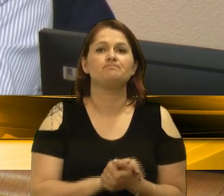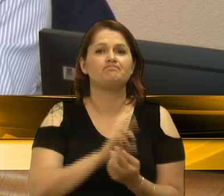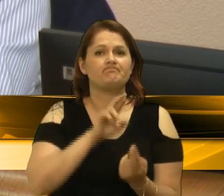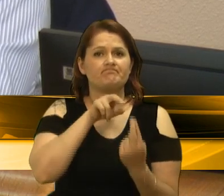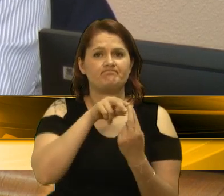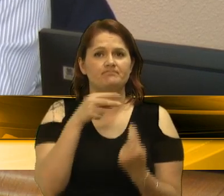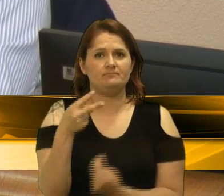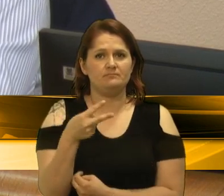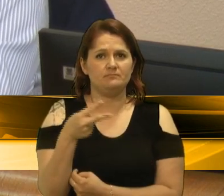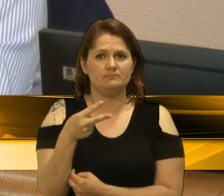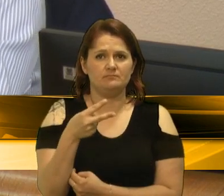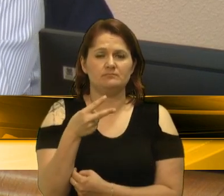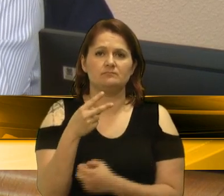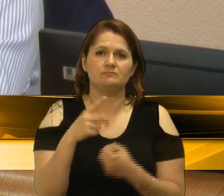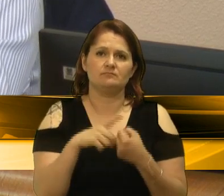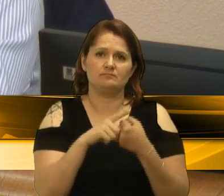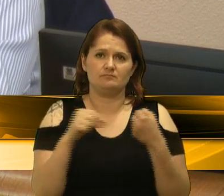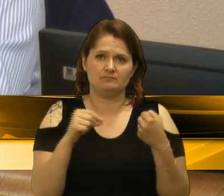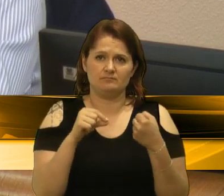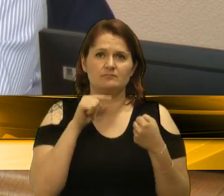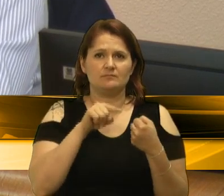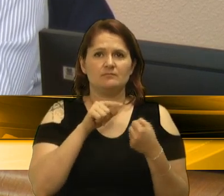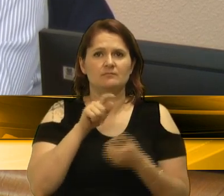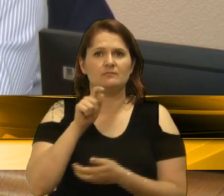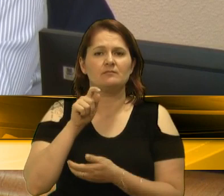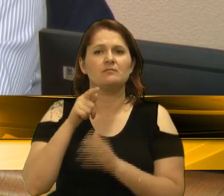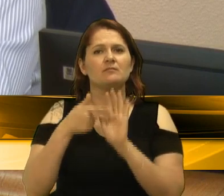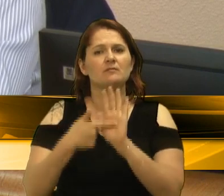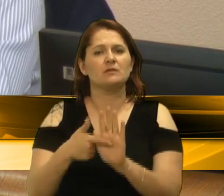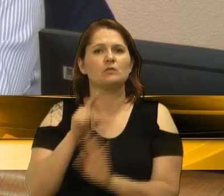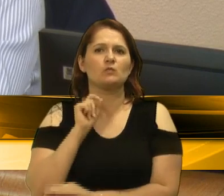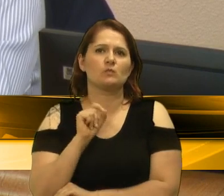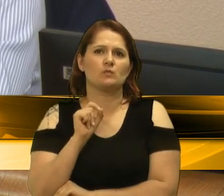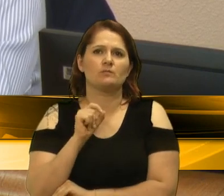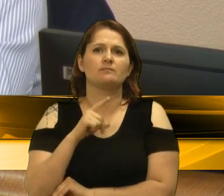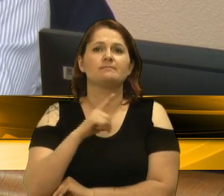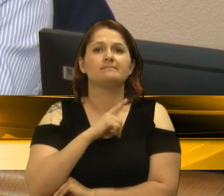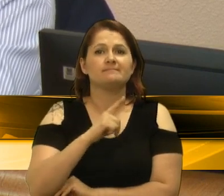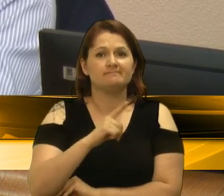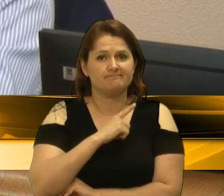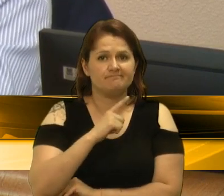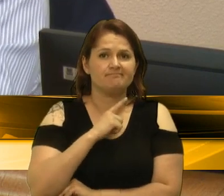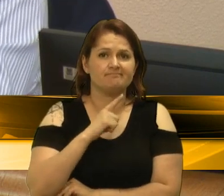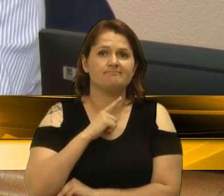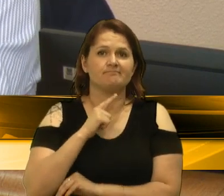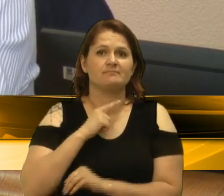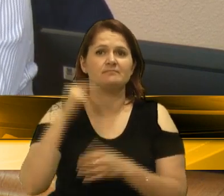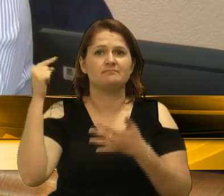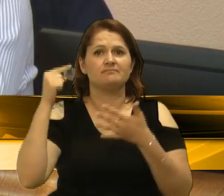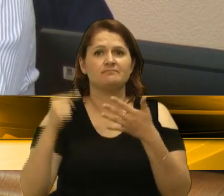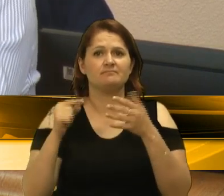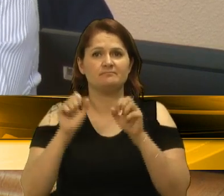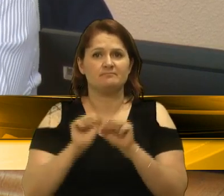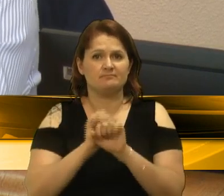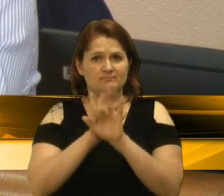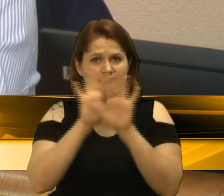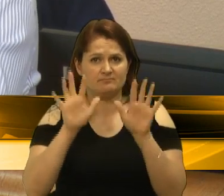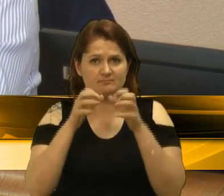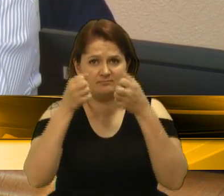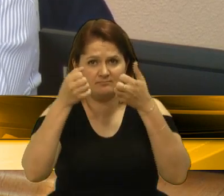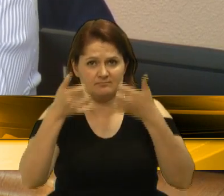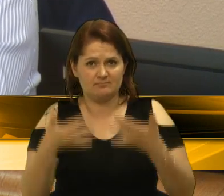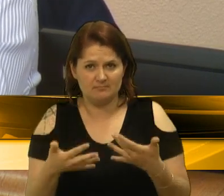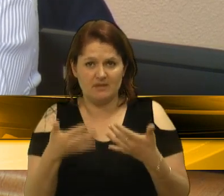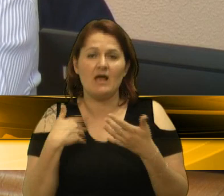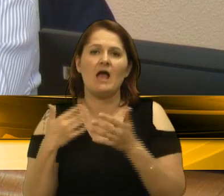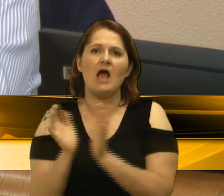desse citado dispositivo do diploma legal referido assinala que, prestados os esclarecimentos pelo Poder Executivo, a Comissão